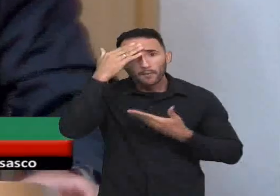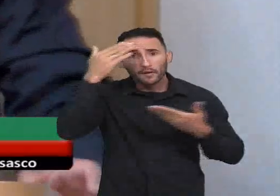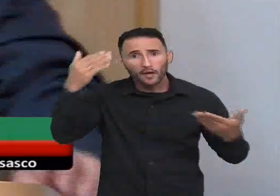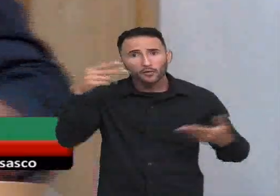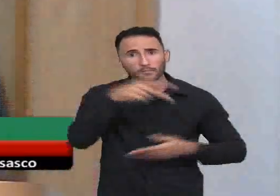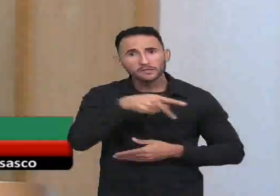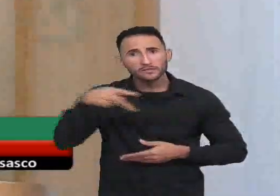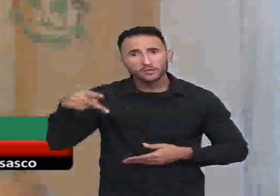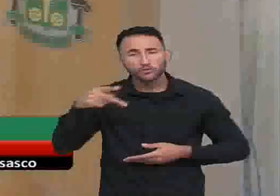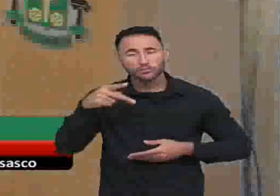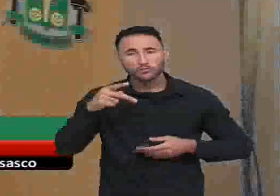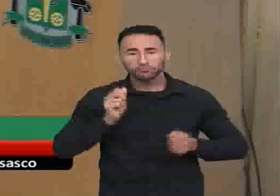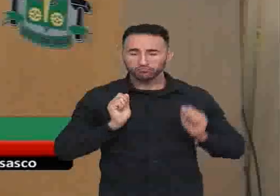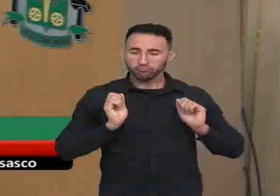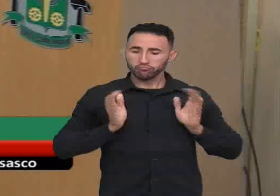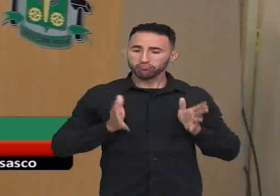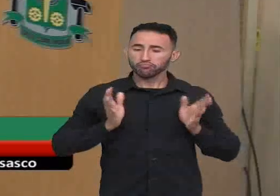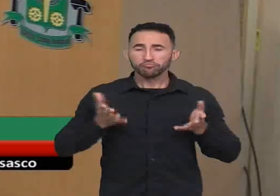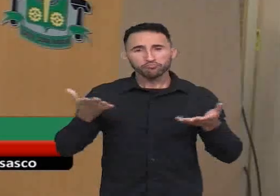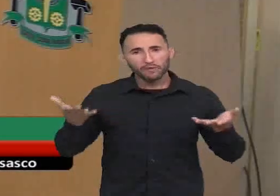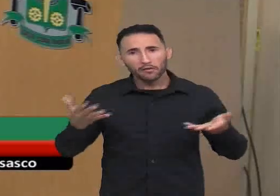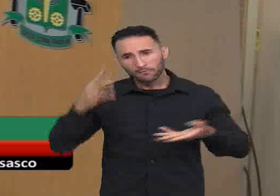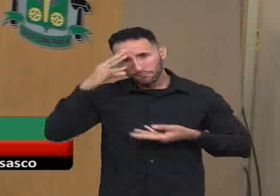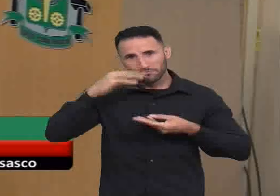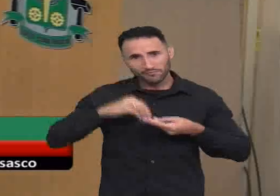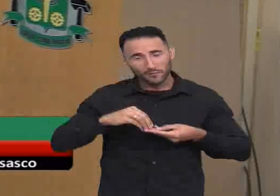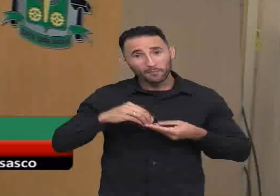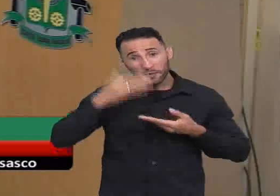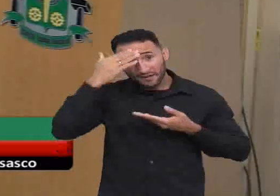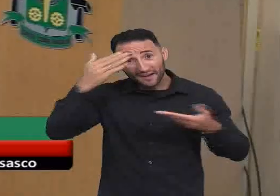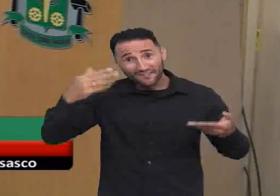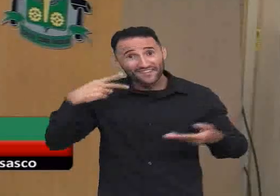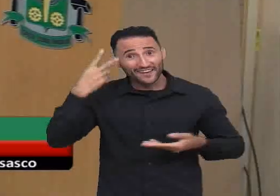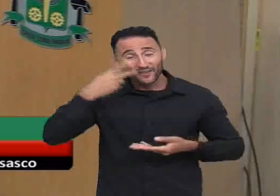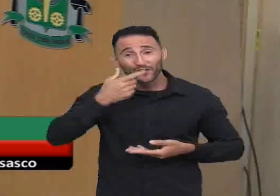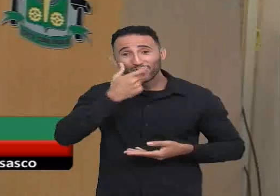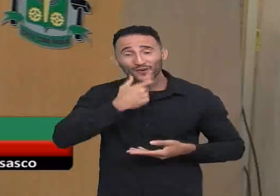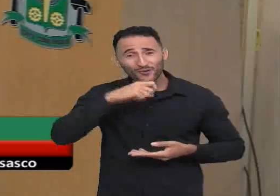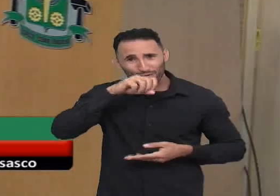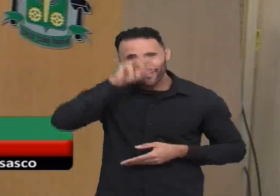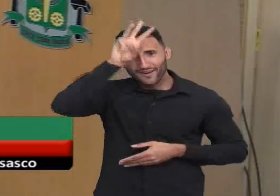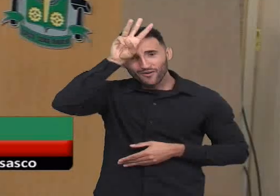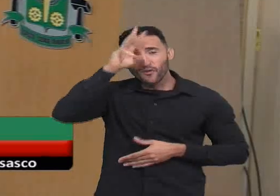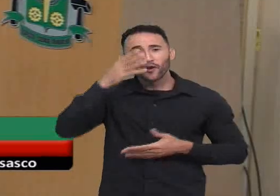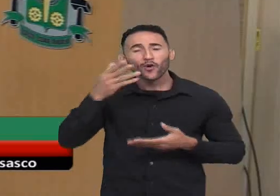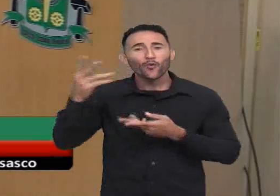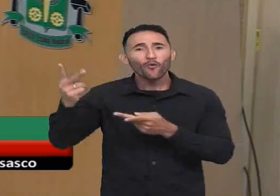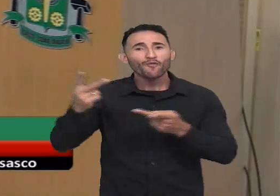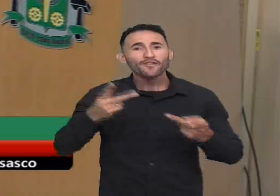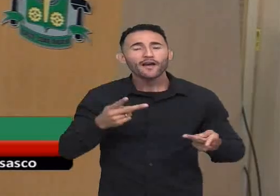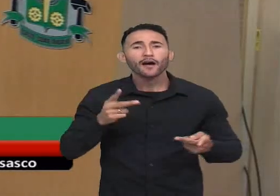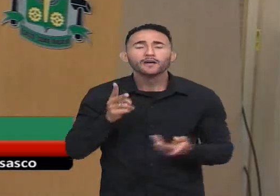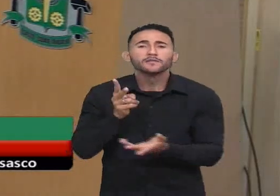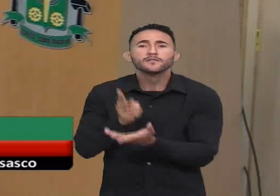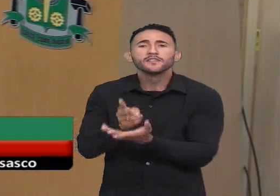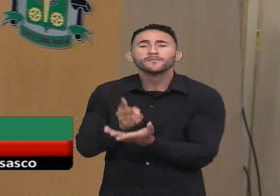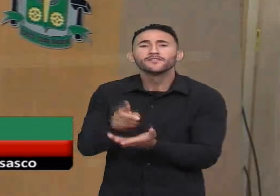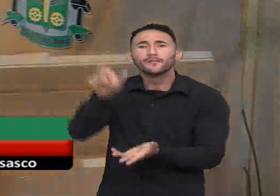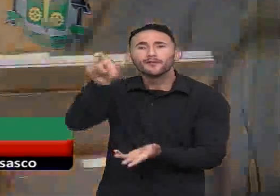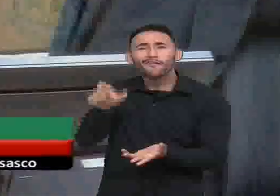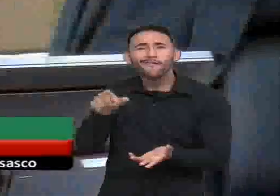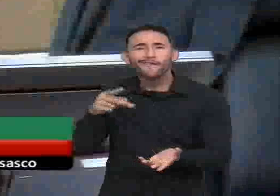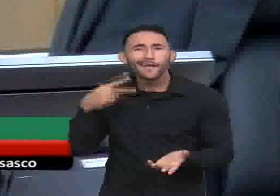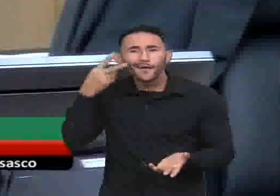palavras. Obrigado, novo vereador Julião. Eu queria convidar aqui o nosso sempre vereador,